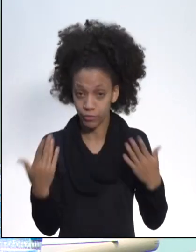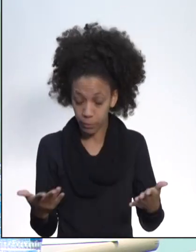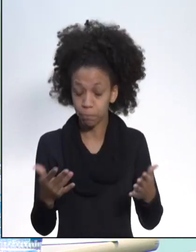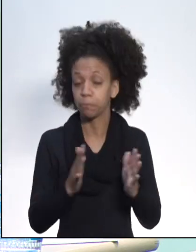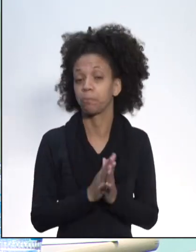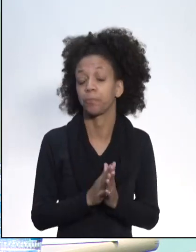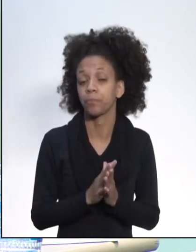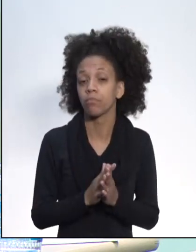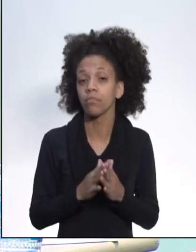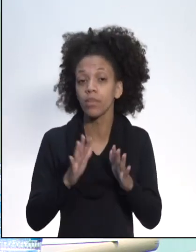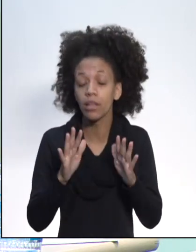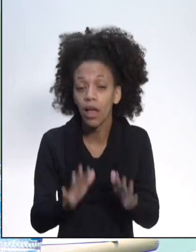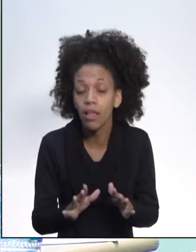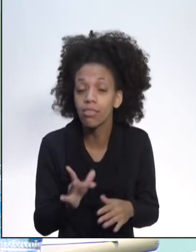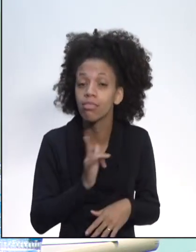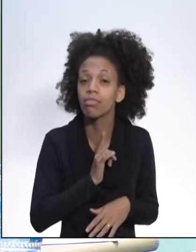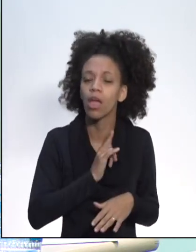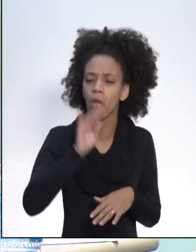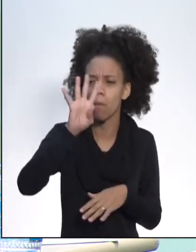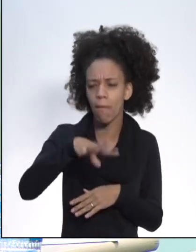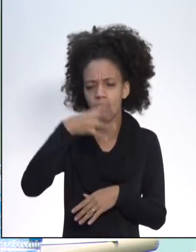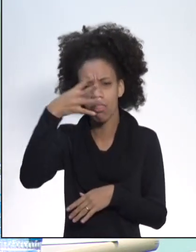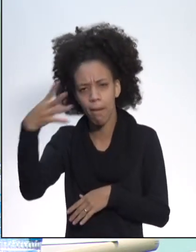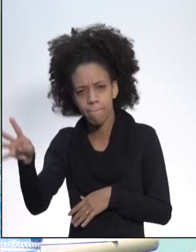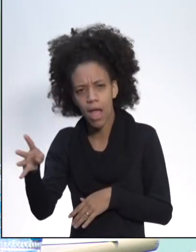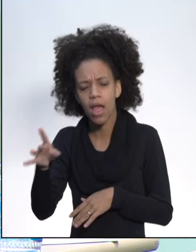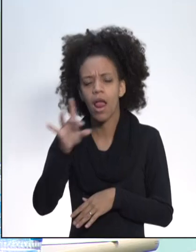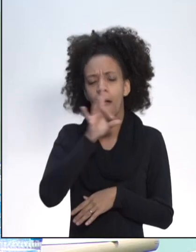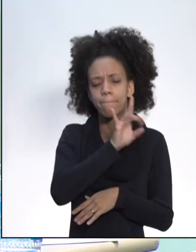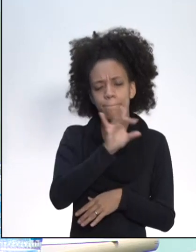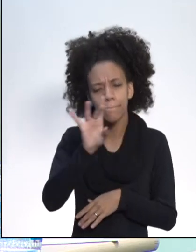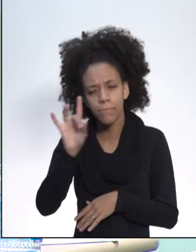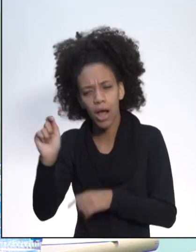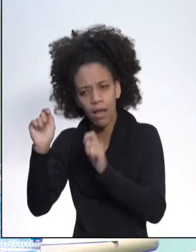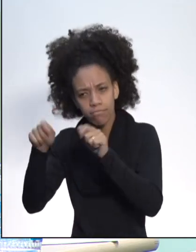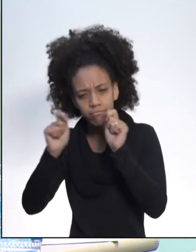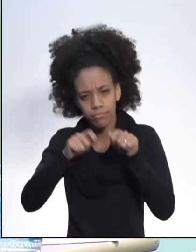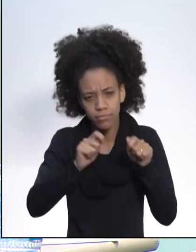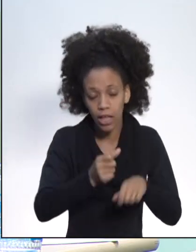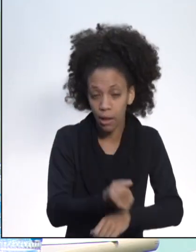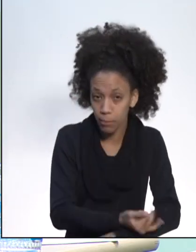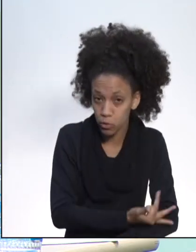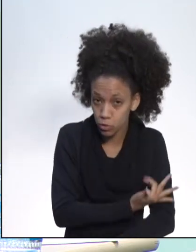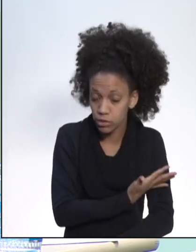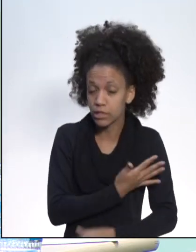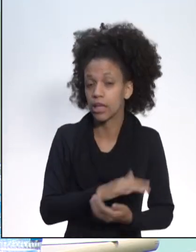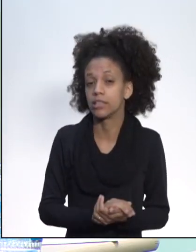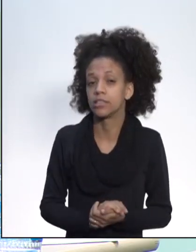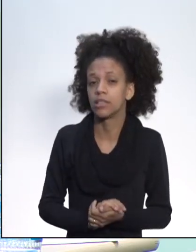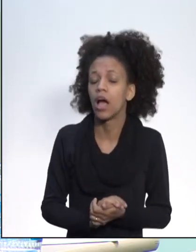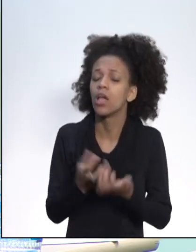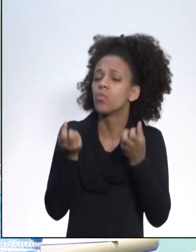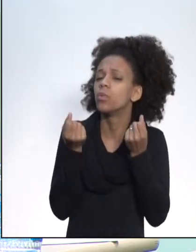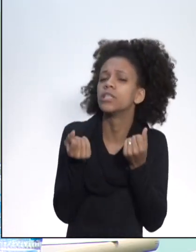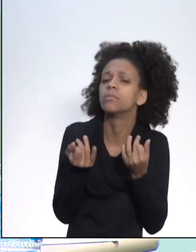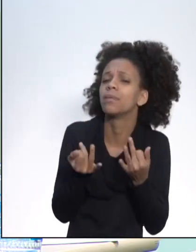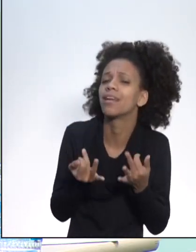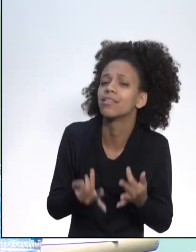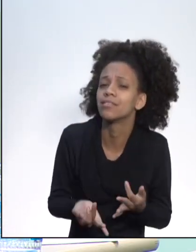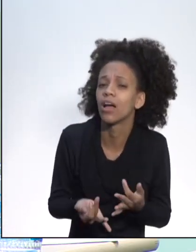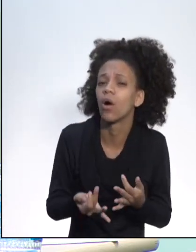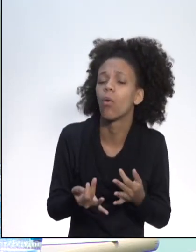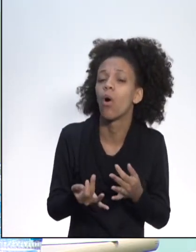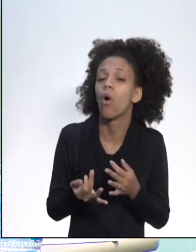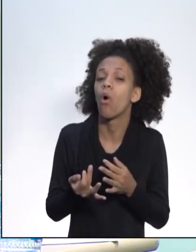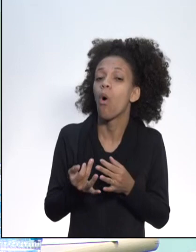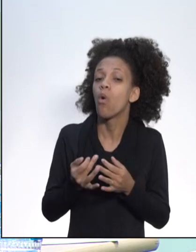existe uma tabela para cada uma dessas competências socioemocionais e uma explicação sobre o